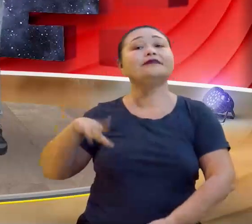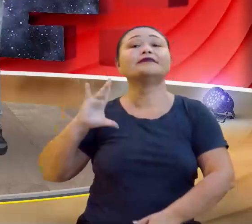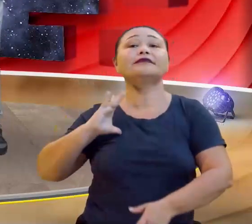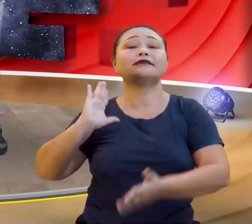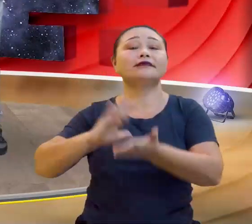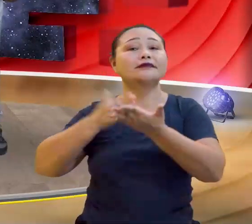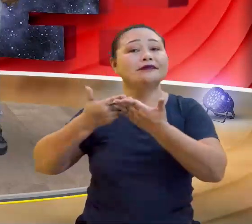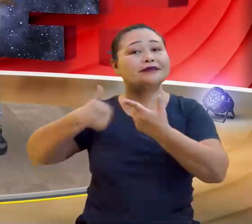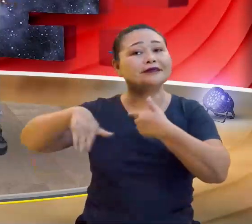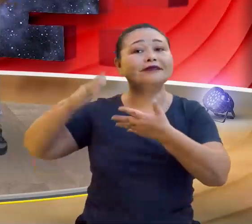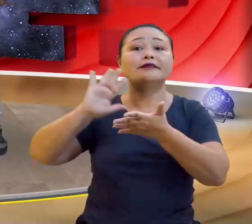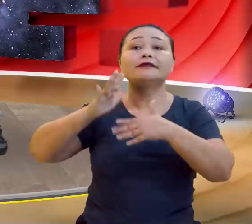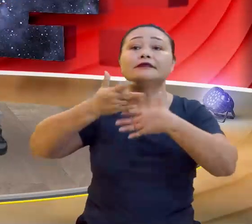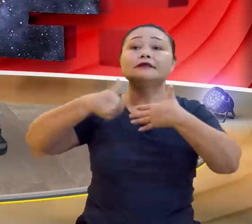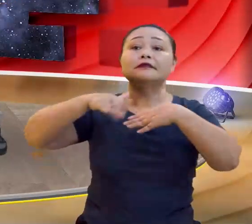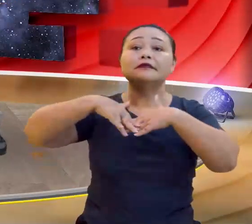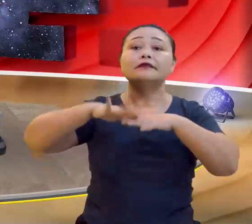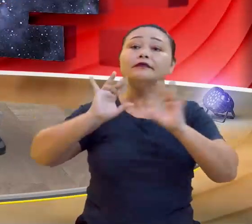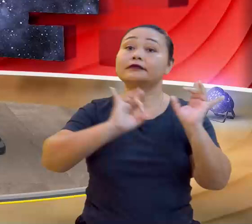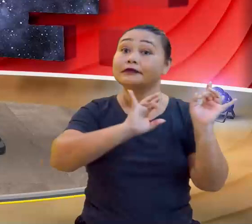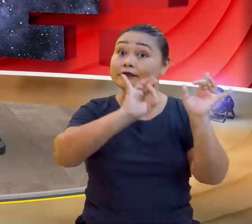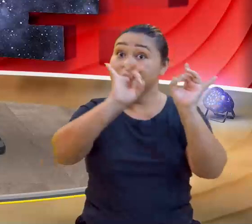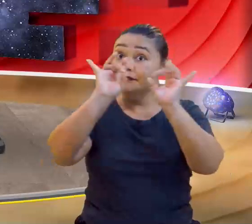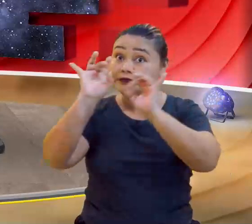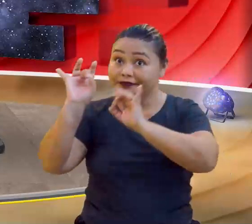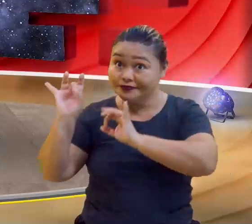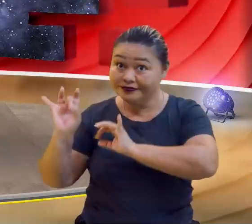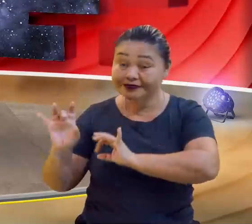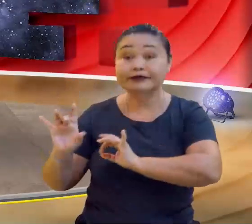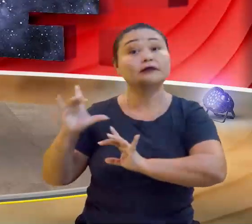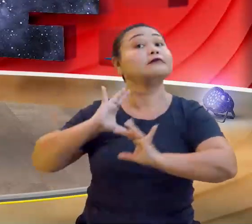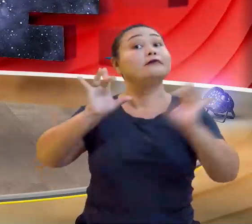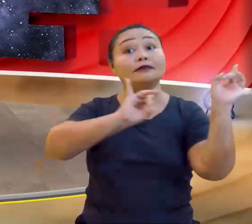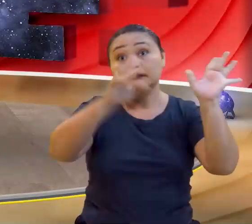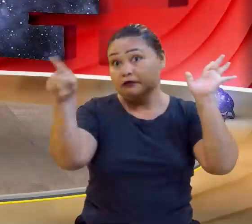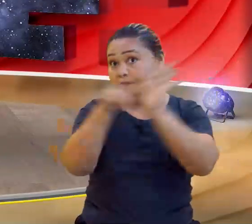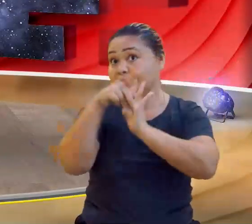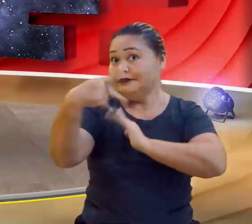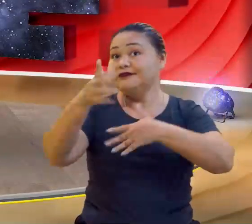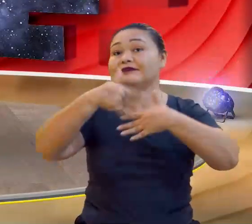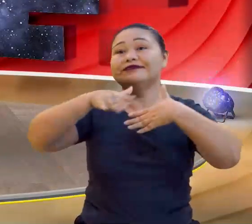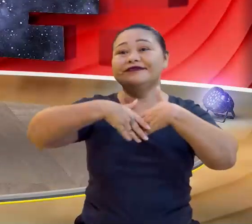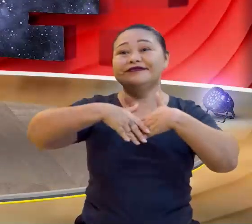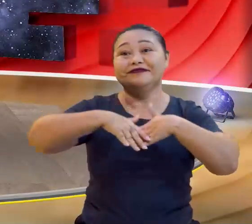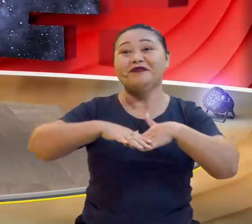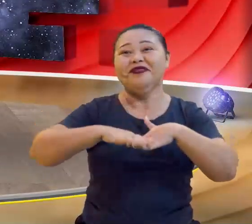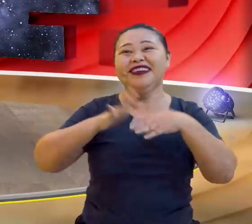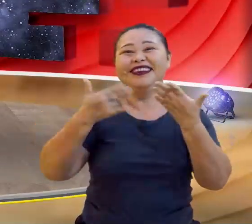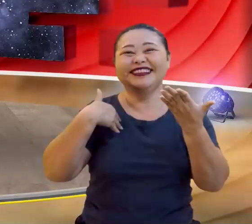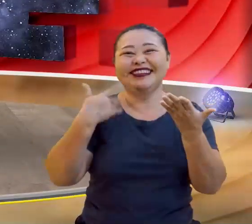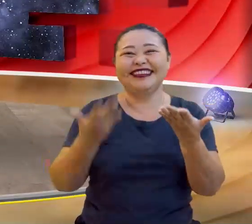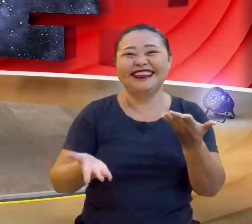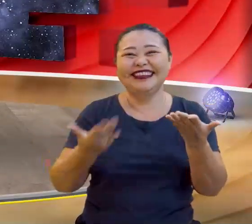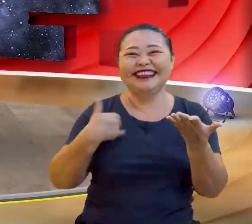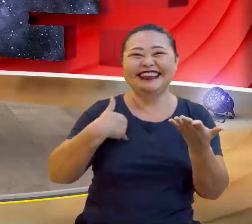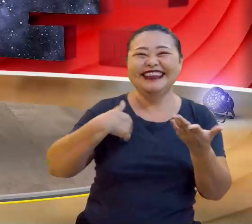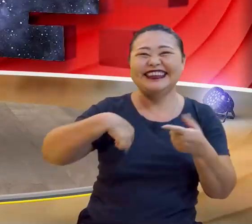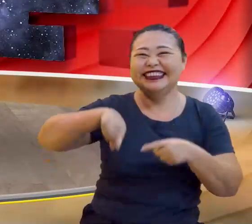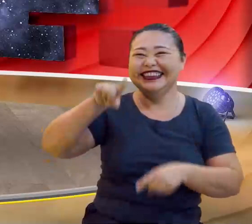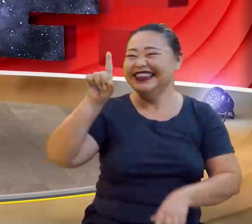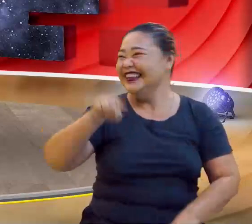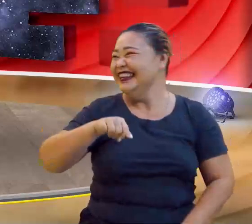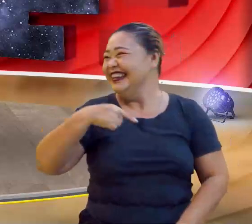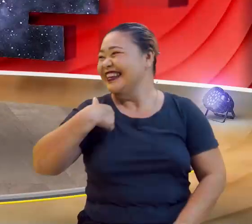intérprete aqui de matemática especial, né? Sabe que ela é especial de matemática. E a gente vai trabalhar questões do Enem, fazendo toda